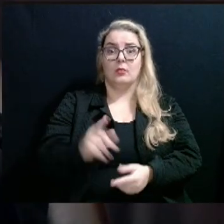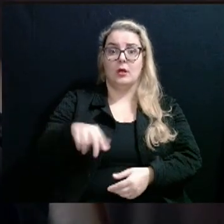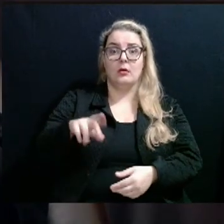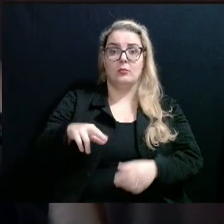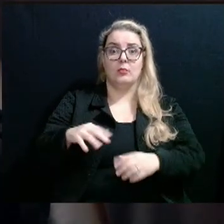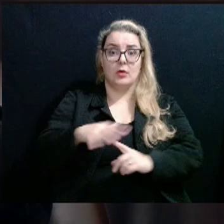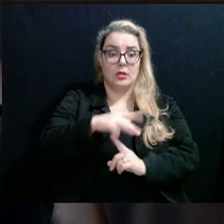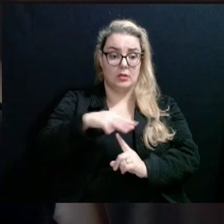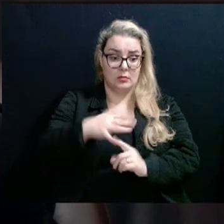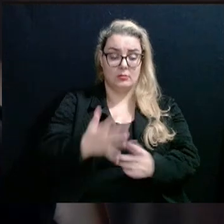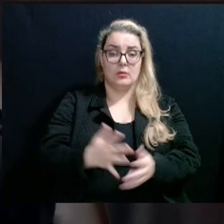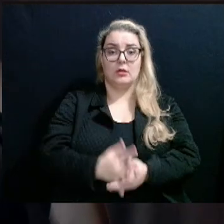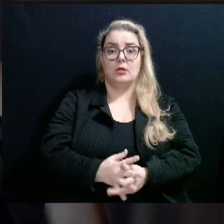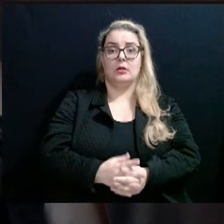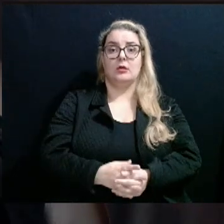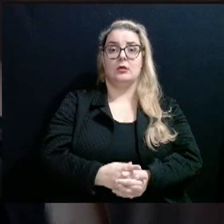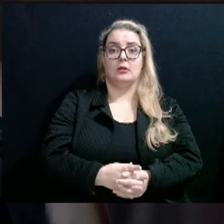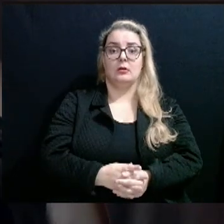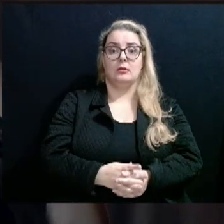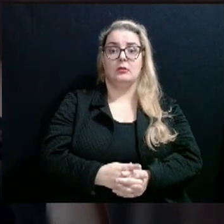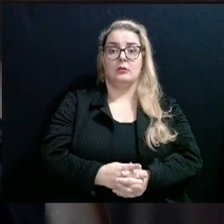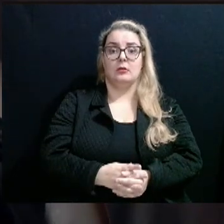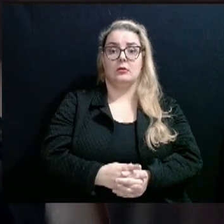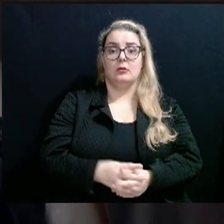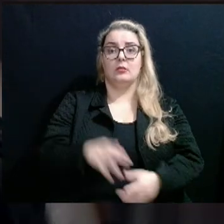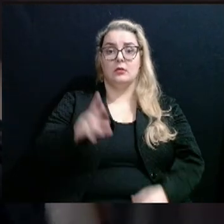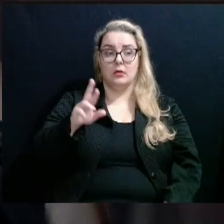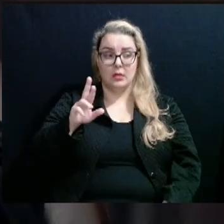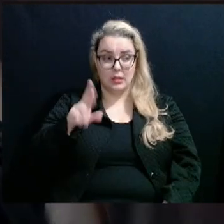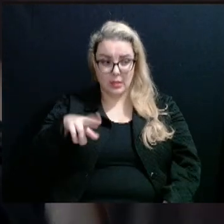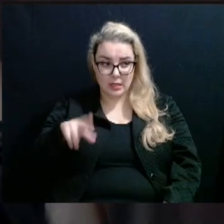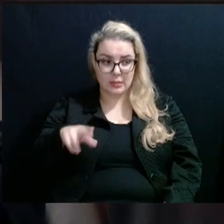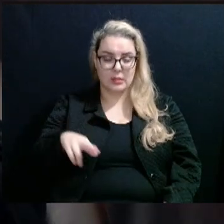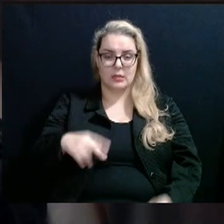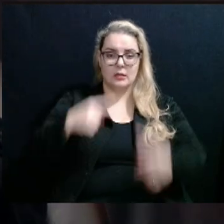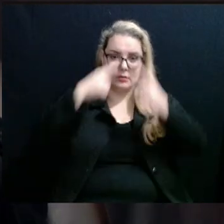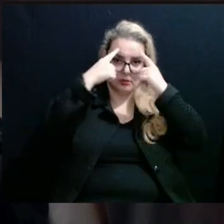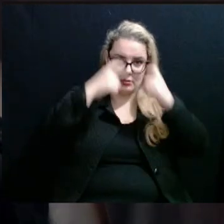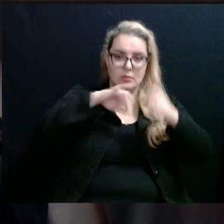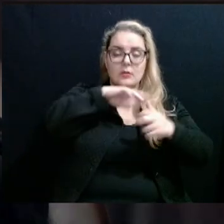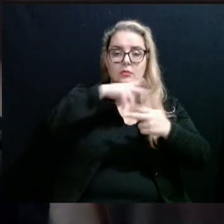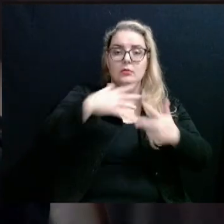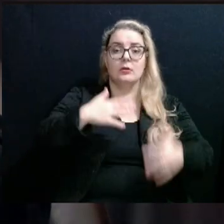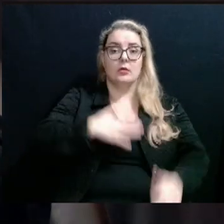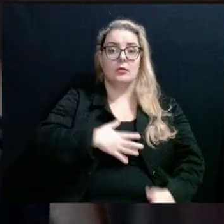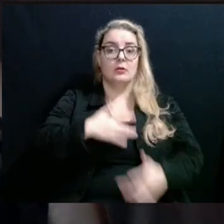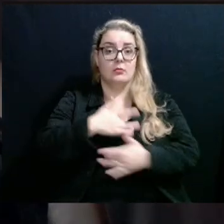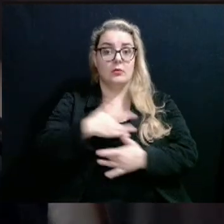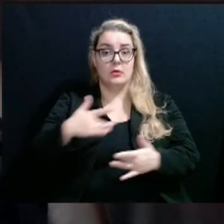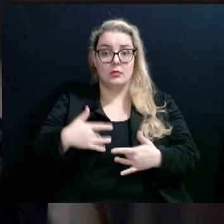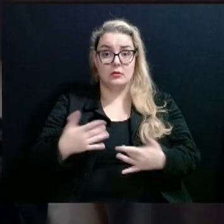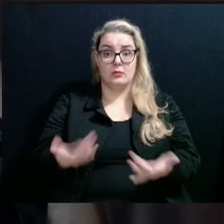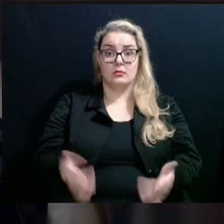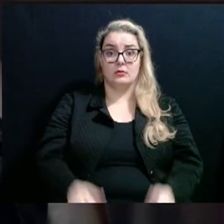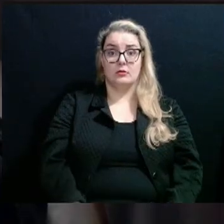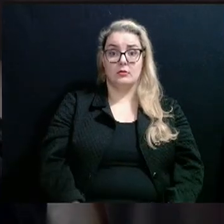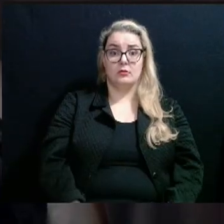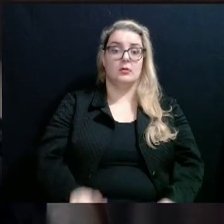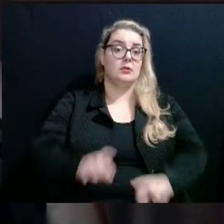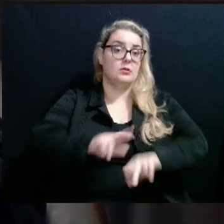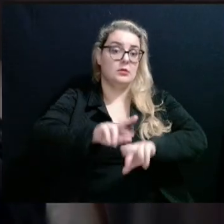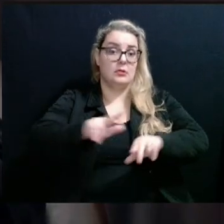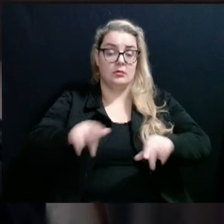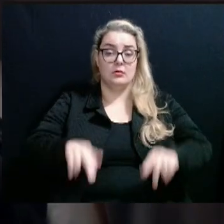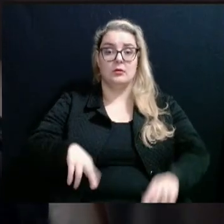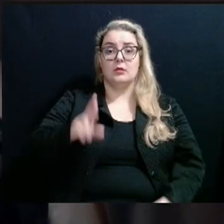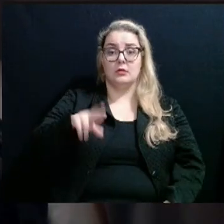pela questão da crueldade animal? É pela Uhum. minha saúde? Existem diversos fatores, mas a partir